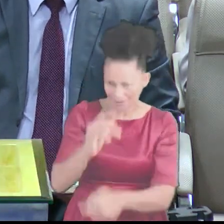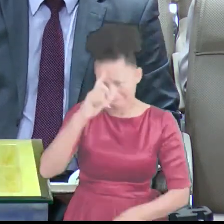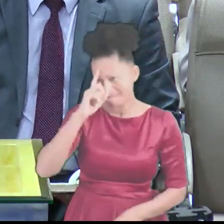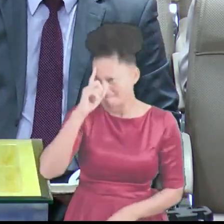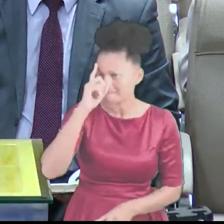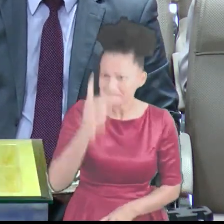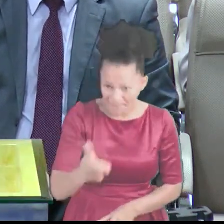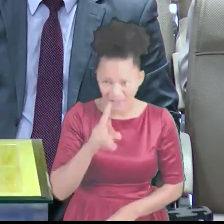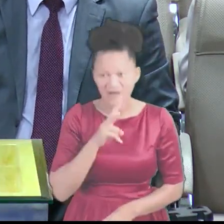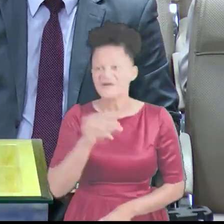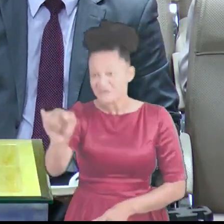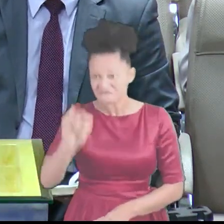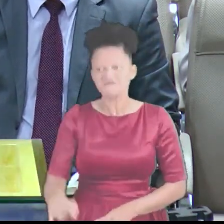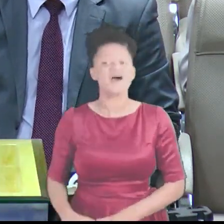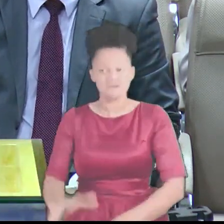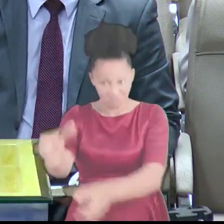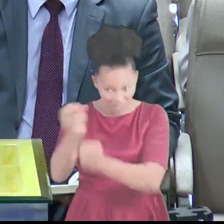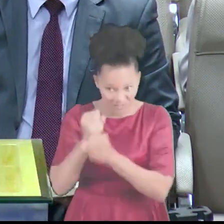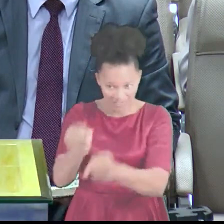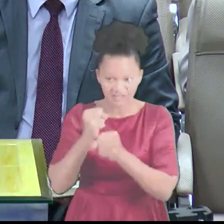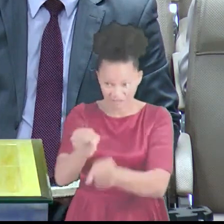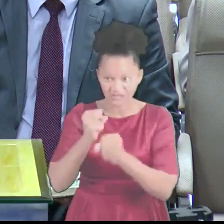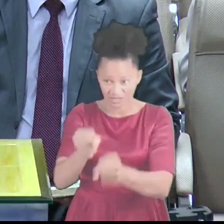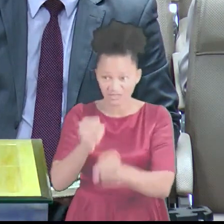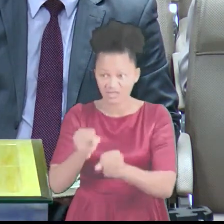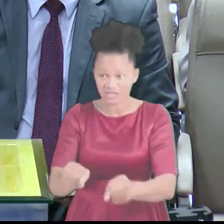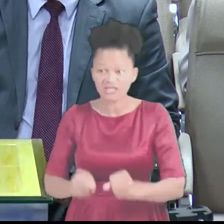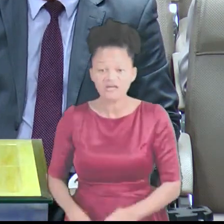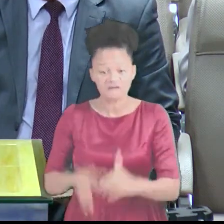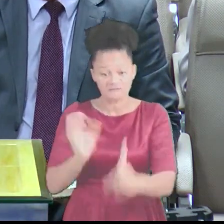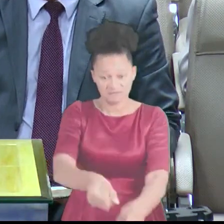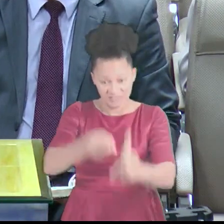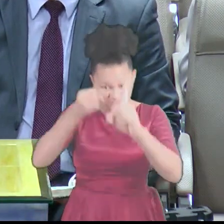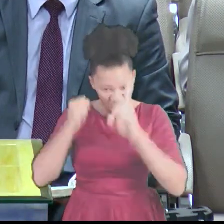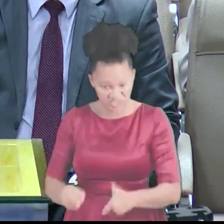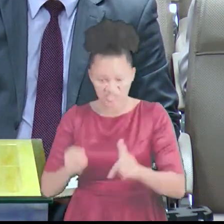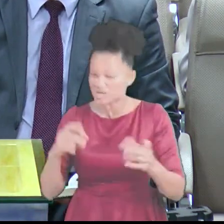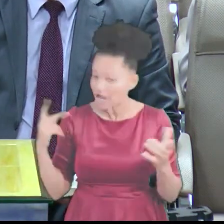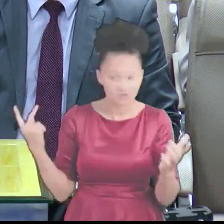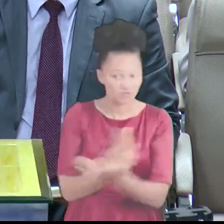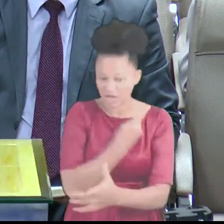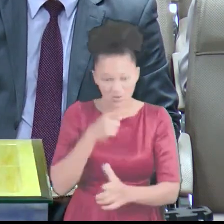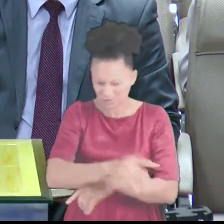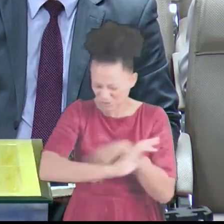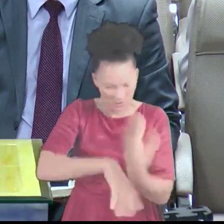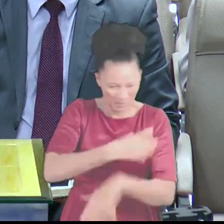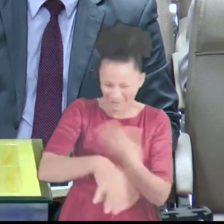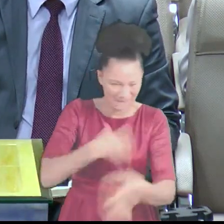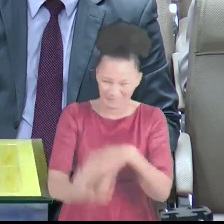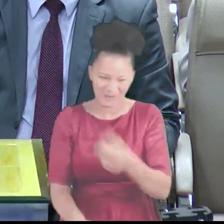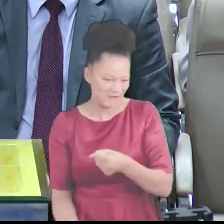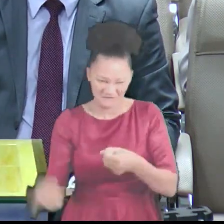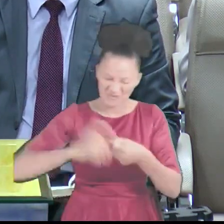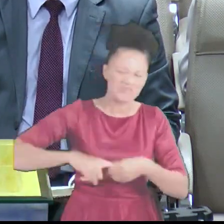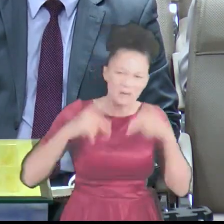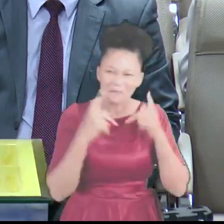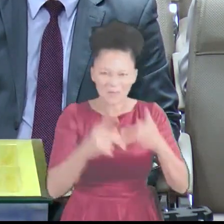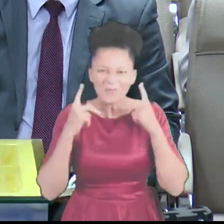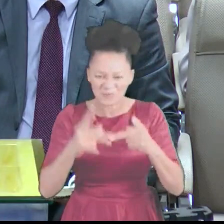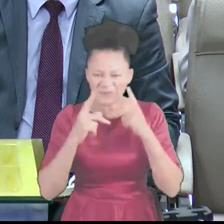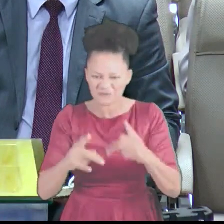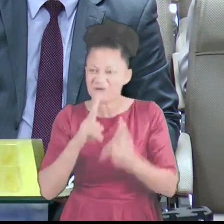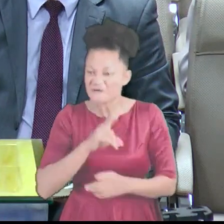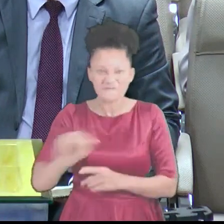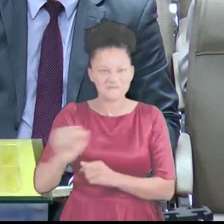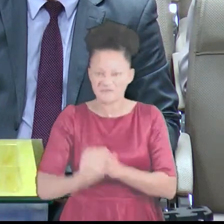ordem, Ele vai pegar você, Ele vai te tirar desta situação, Ele vai fazer tu voltar a pregar de novo, Ele